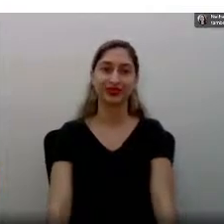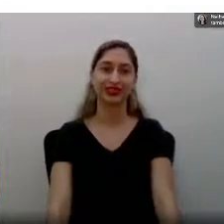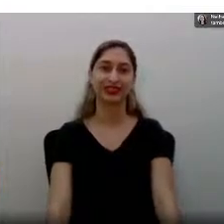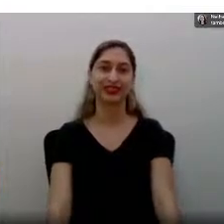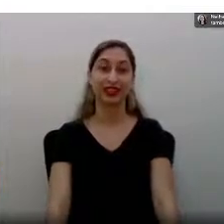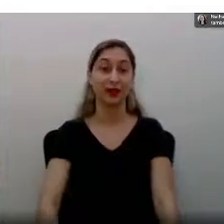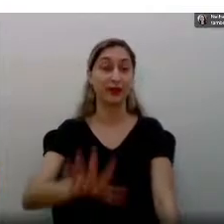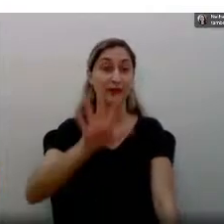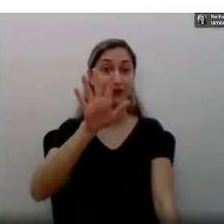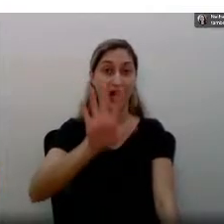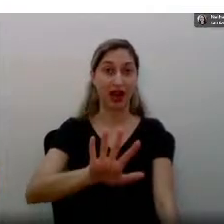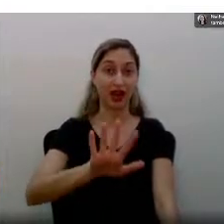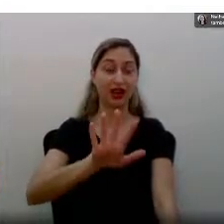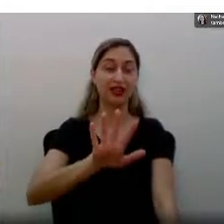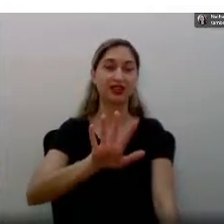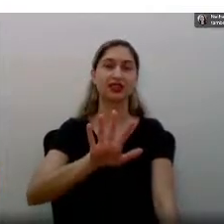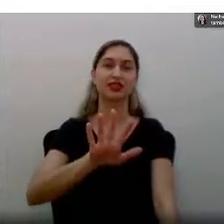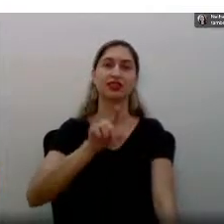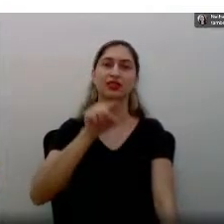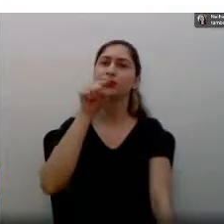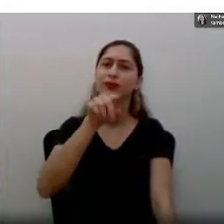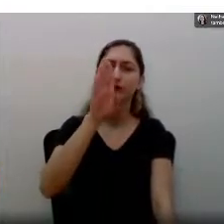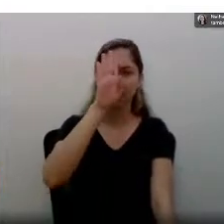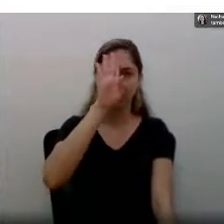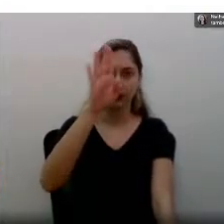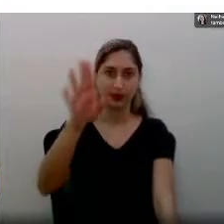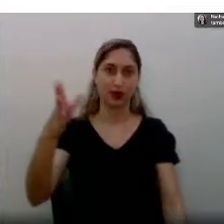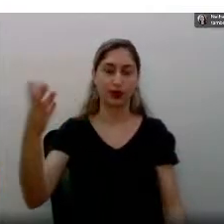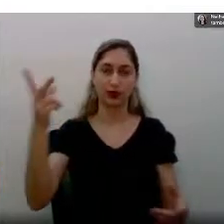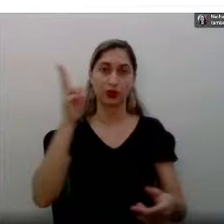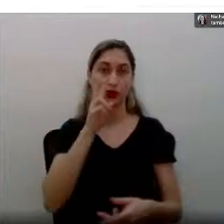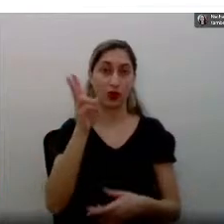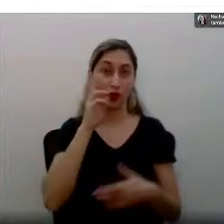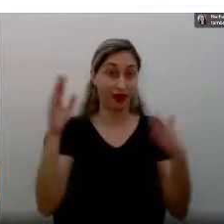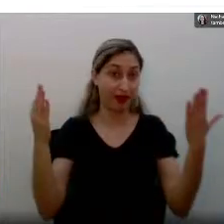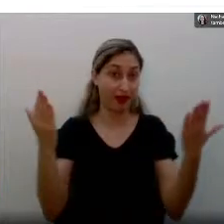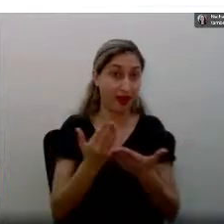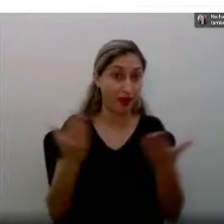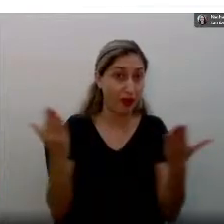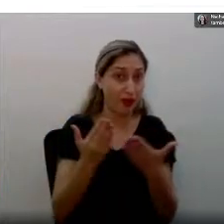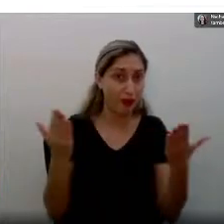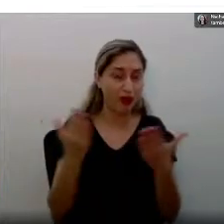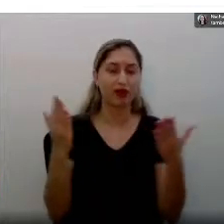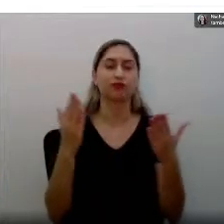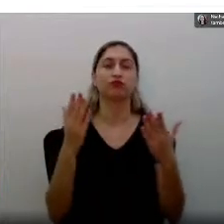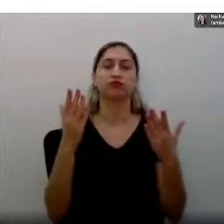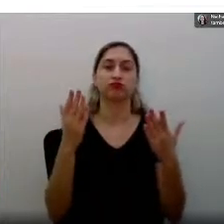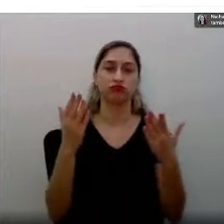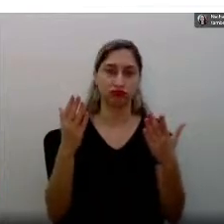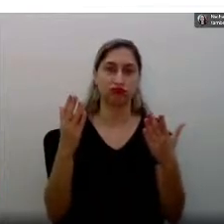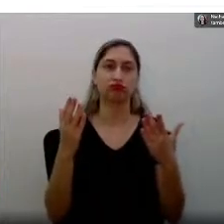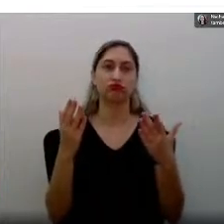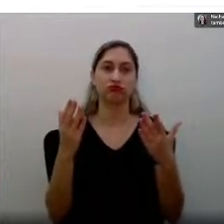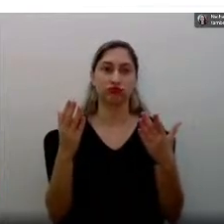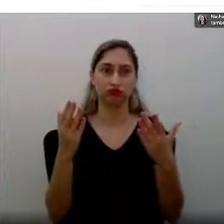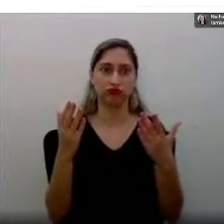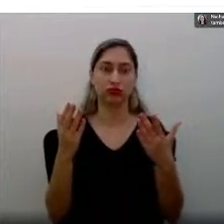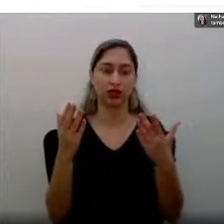pedra fundamental né da História Moderna dessa astronomia aqui na nossa cidade Beleza